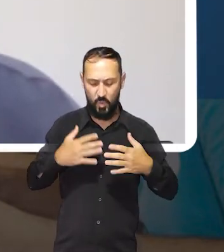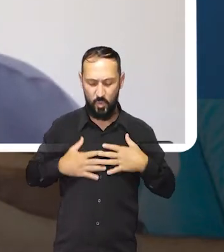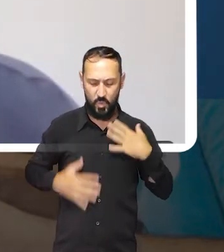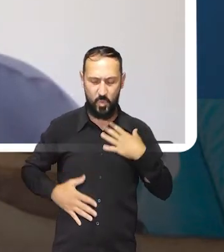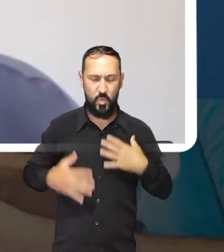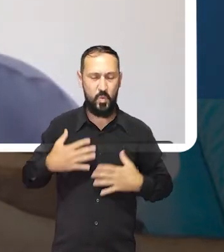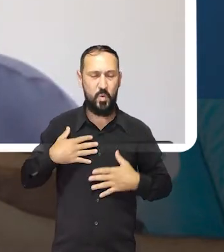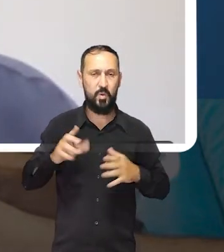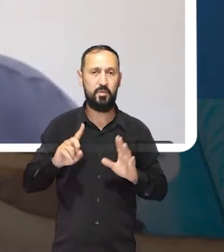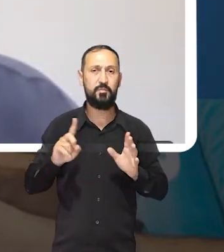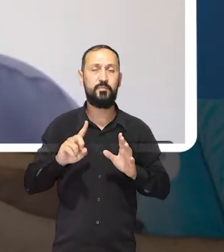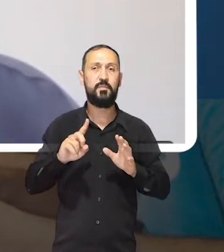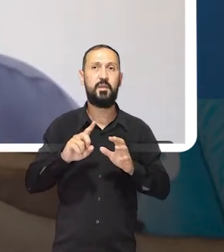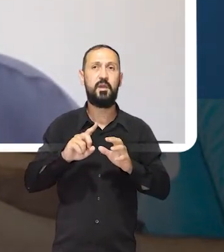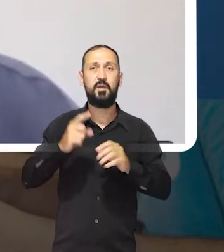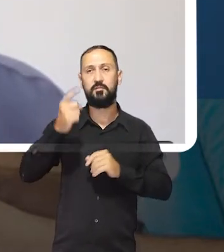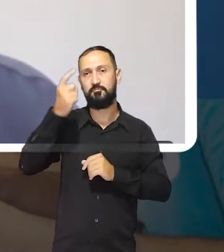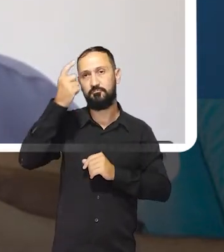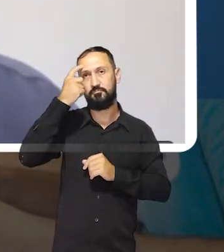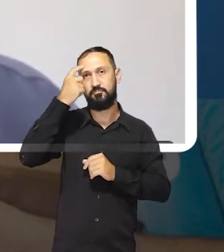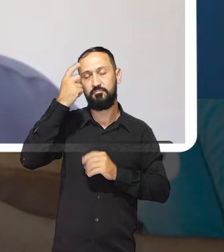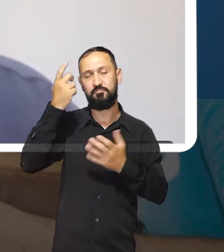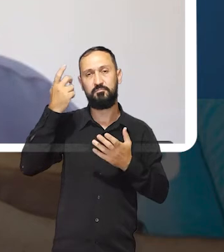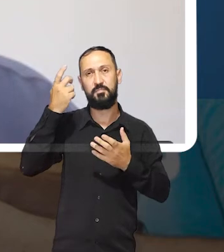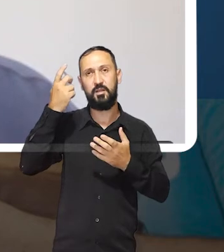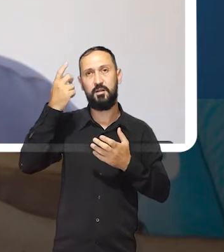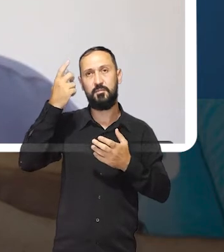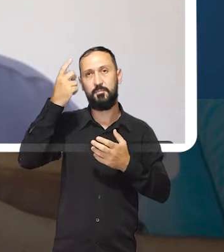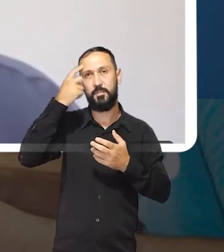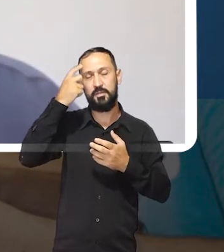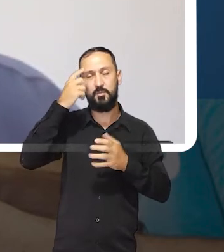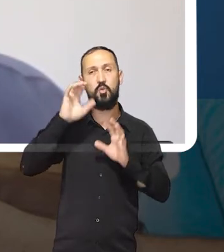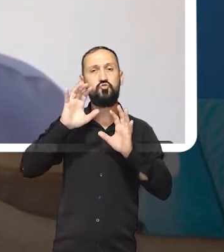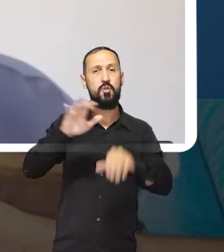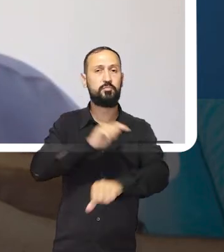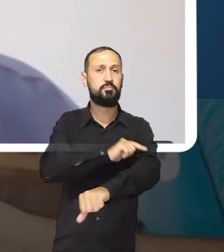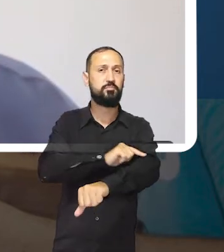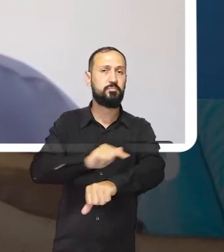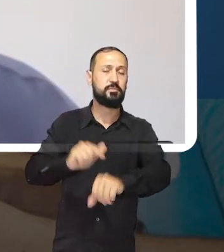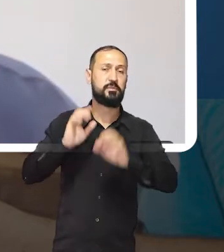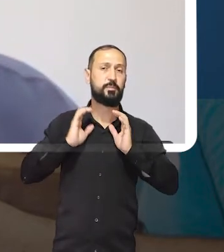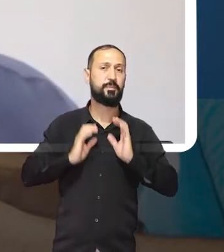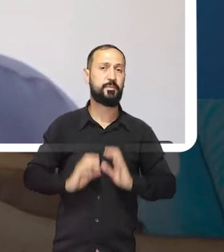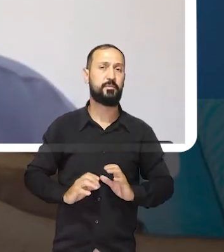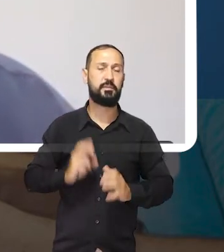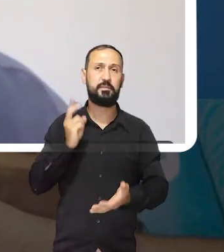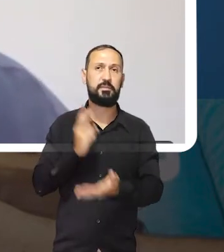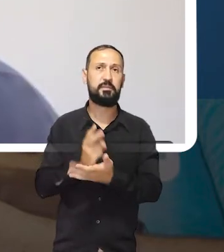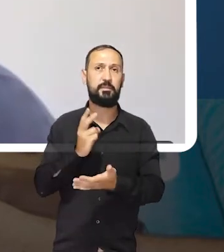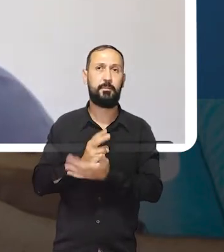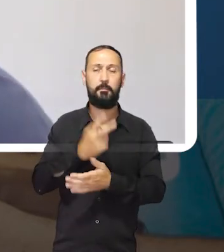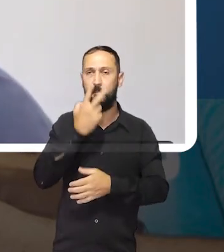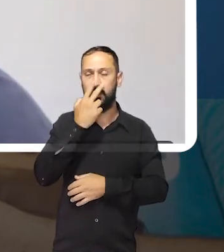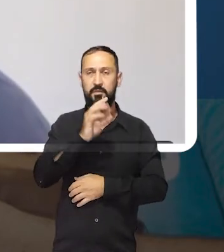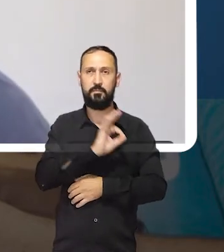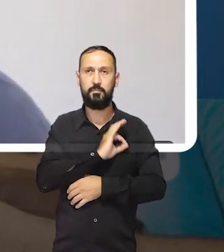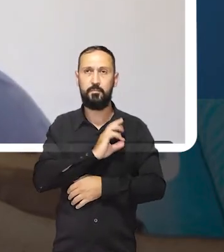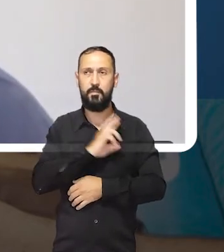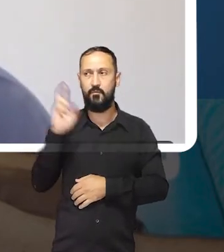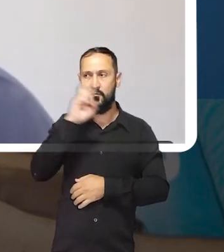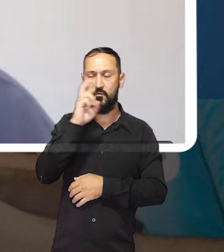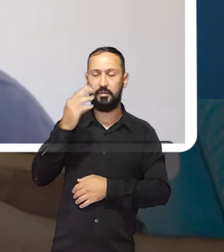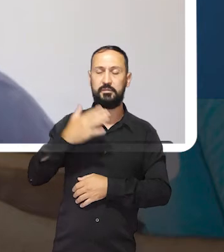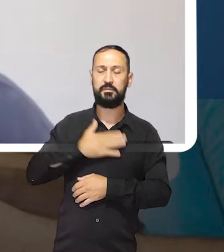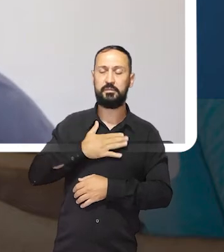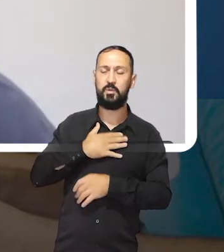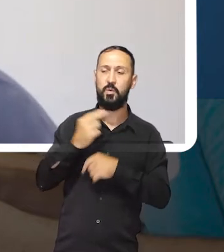física, biológica, mas era uma pandemia que atingia os pensamentos e atitudes, né? A gente estava sempre sendo policiado com medo